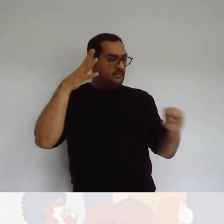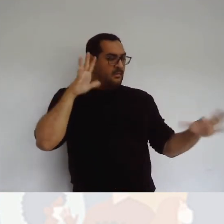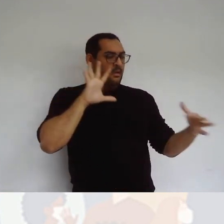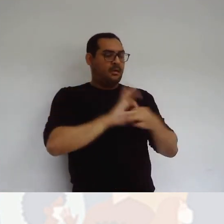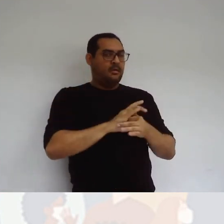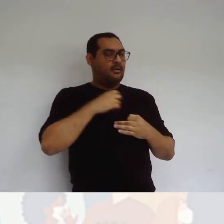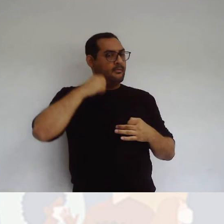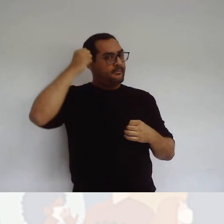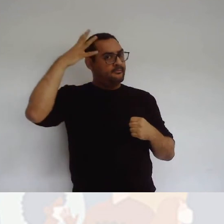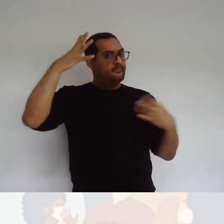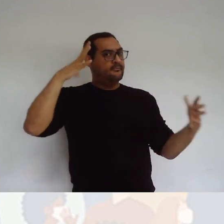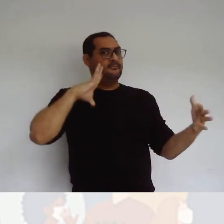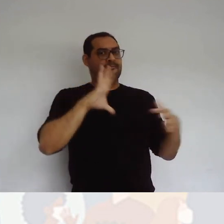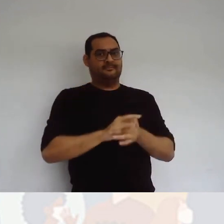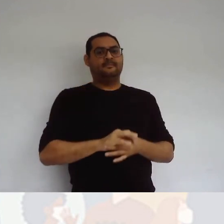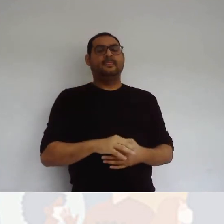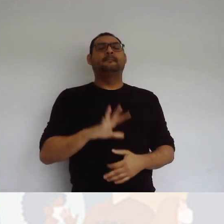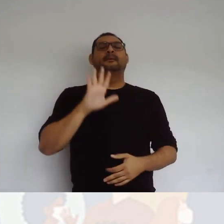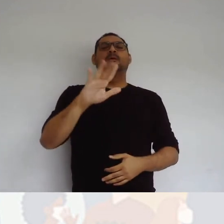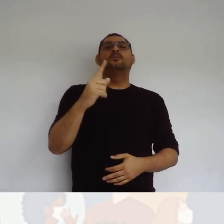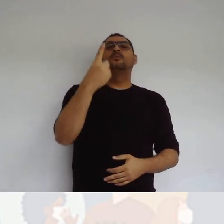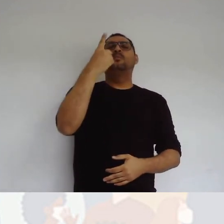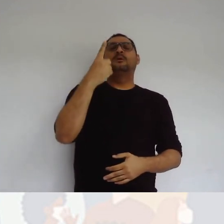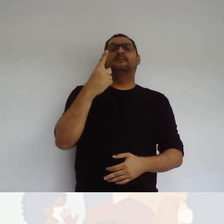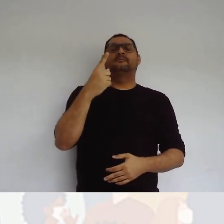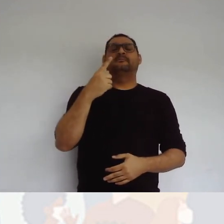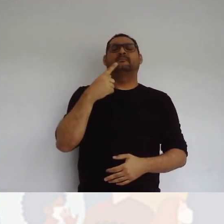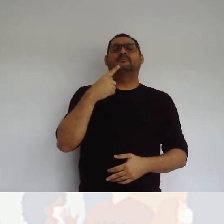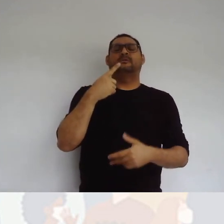uma coisa que eu acho que falei pouco aqui,